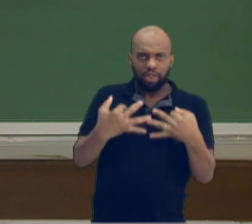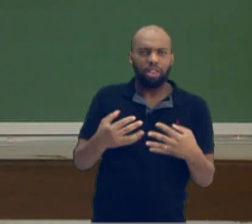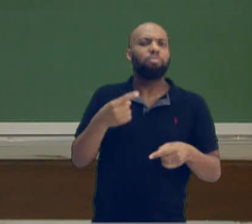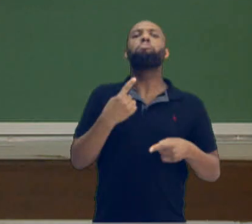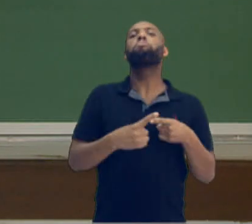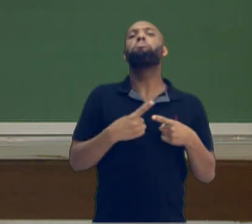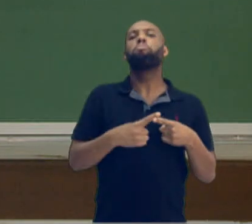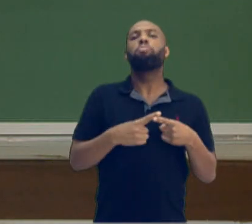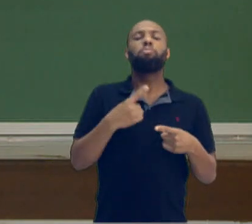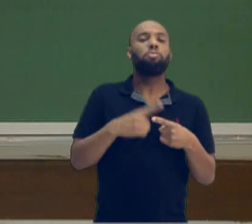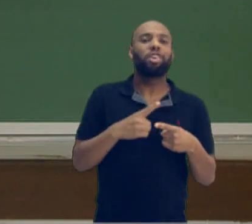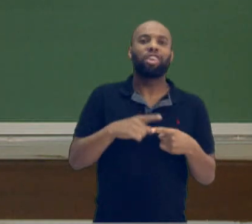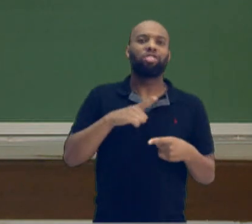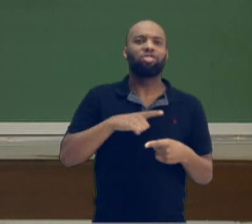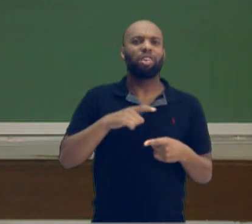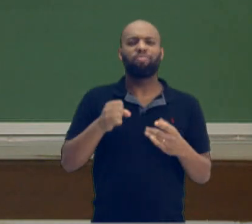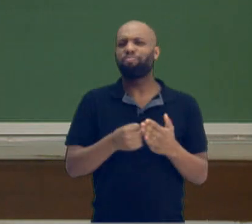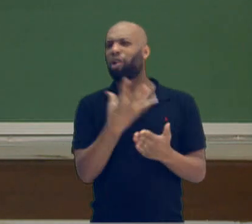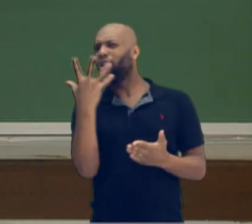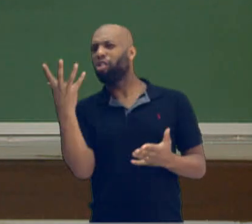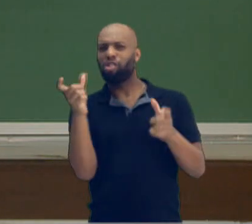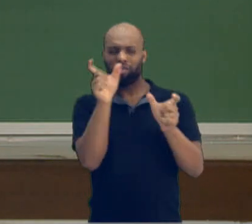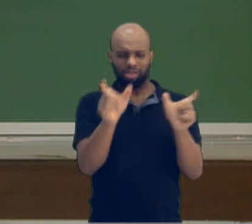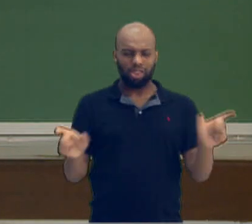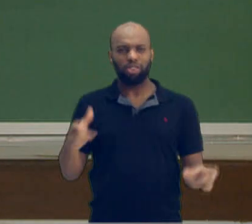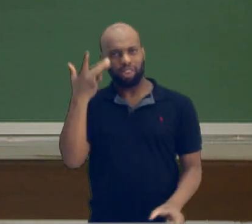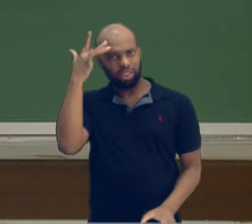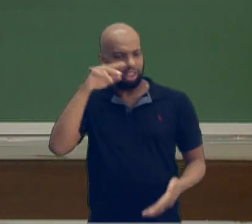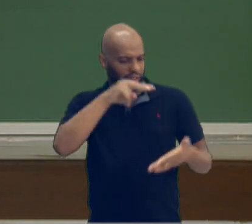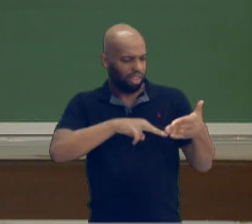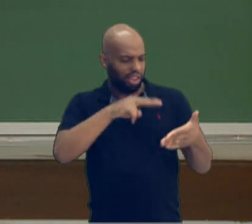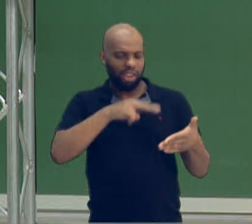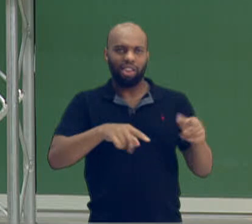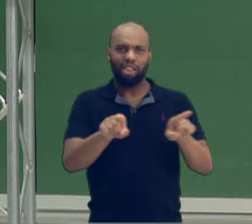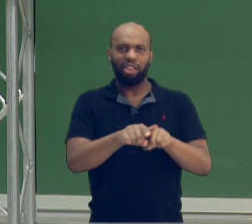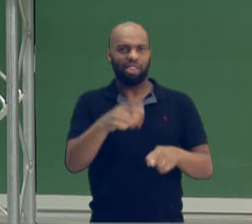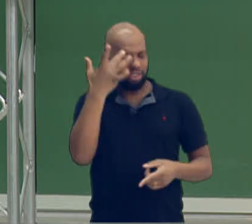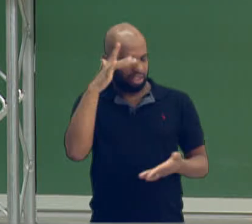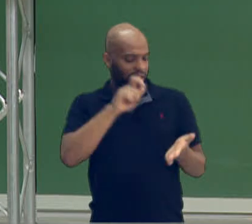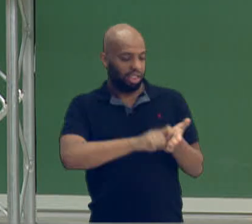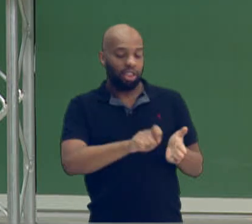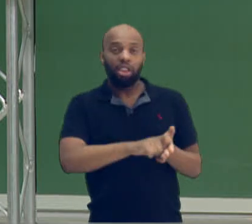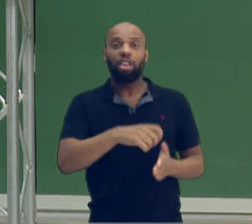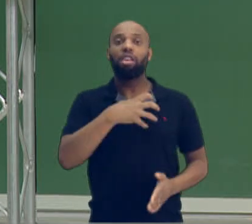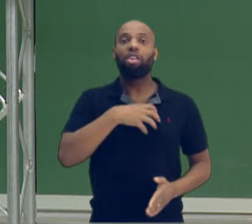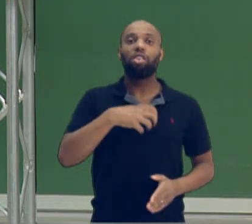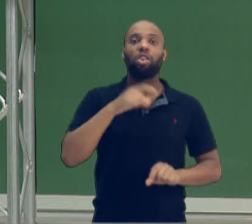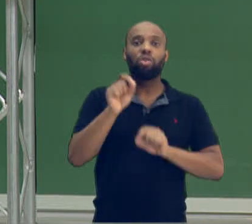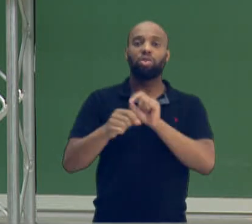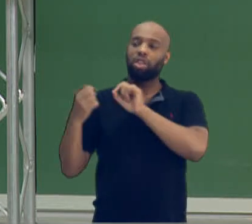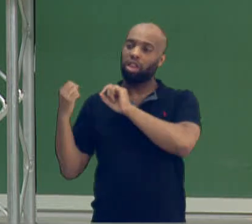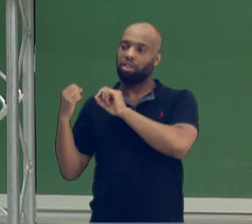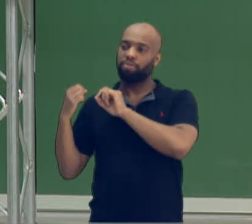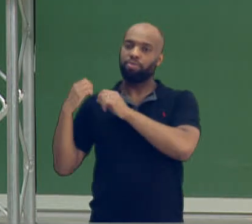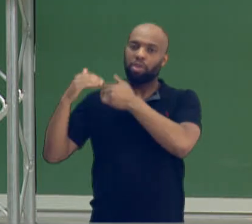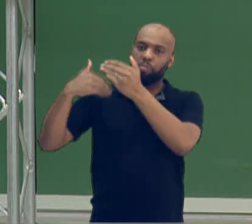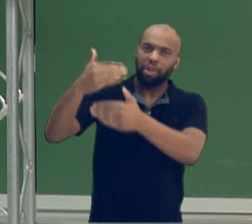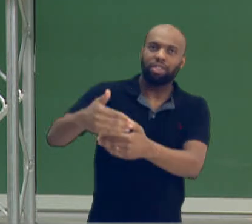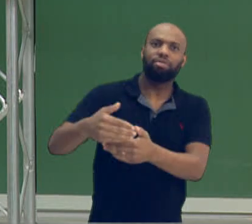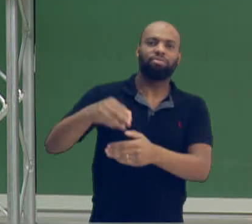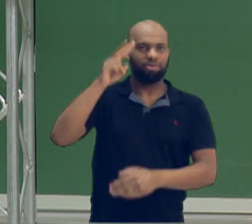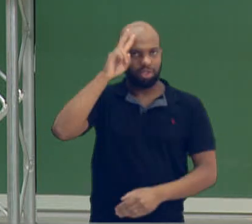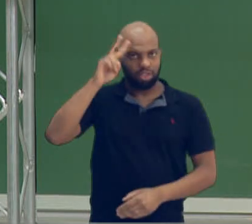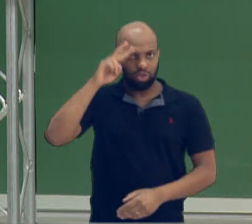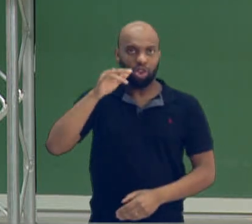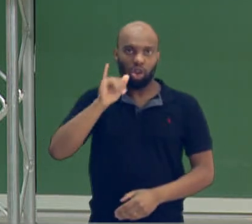nessa época também não eram letrados, não sabiam ler e escrever. Então, era uma forma de passar aquela história para toda a população e atingir